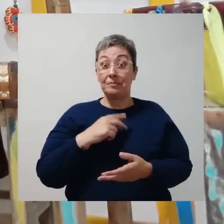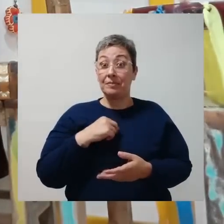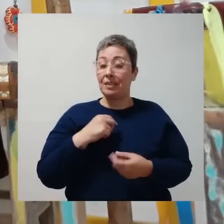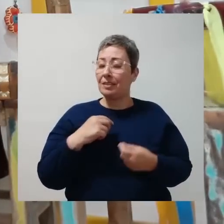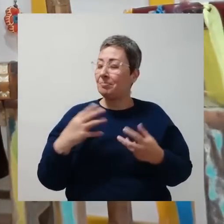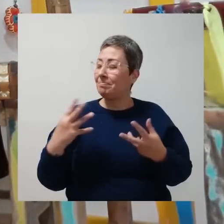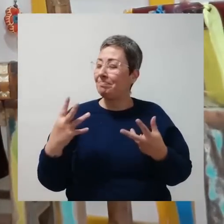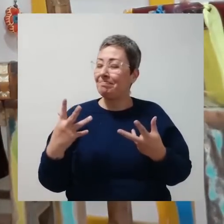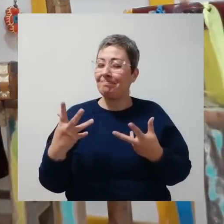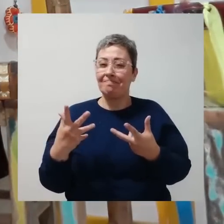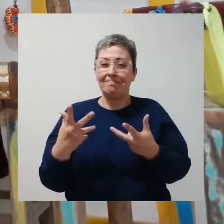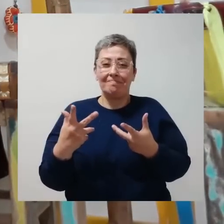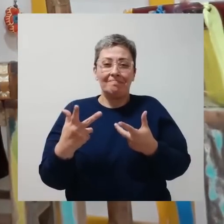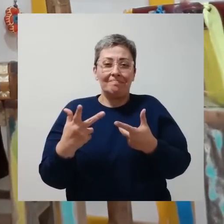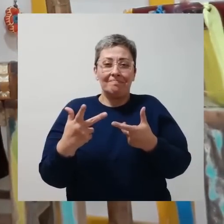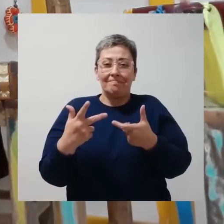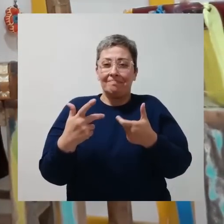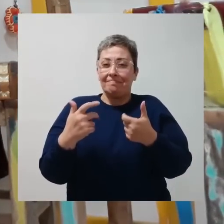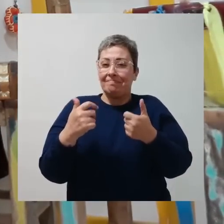Que